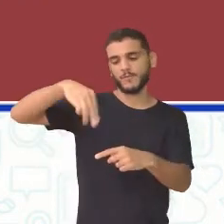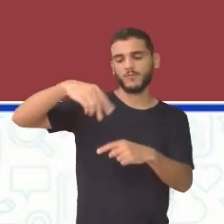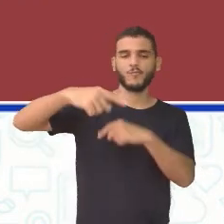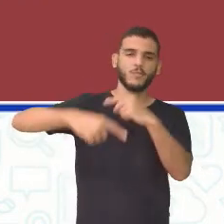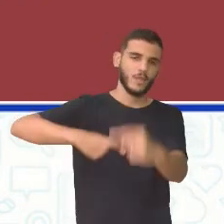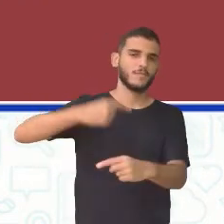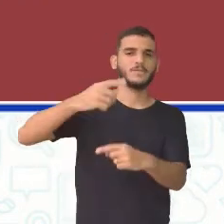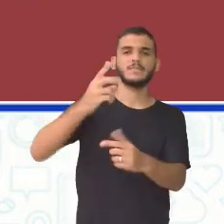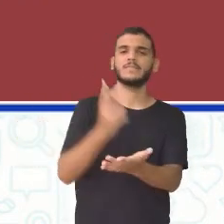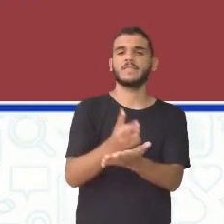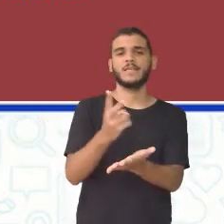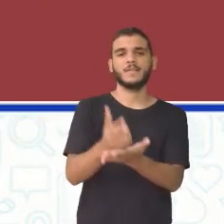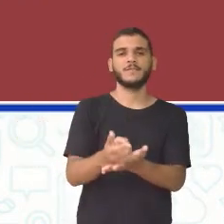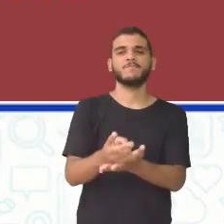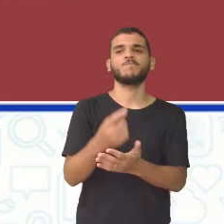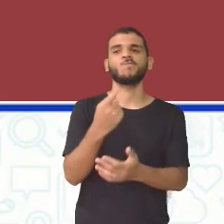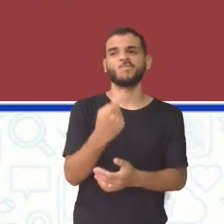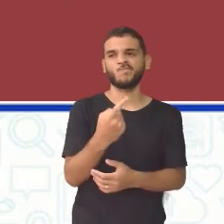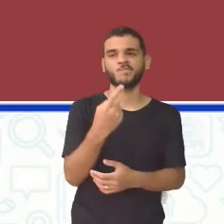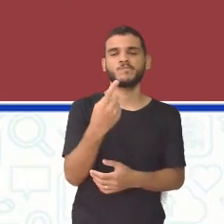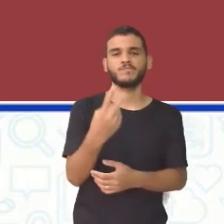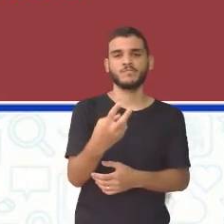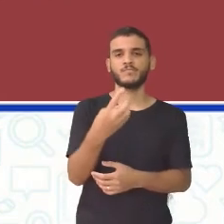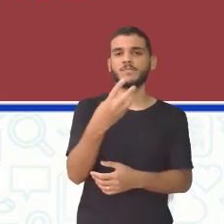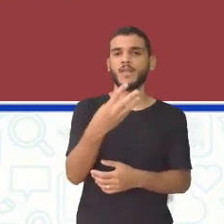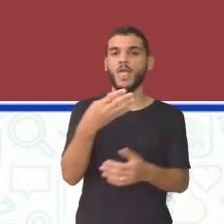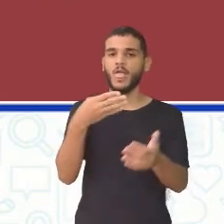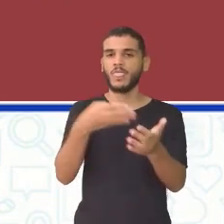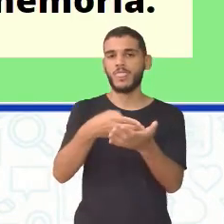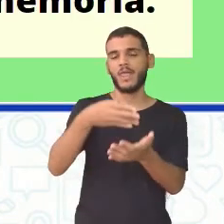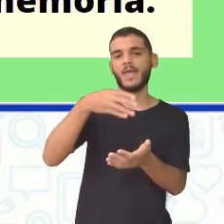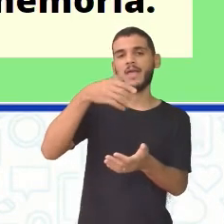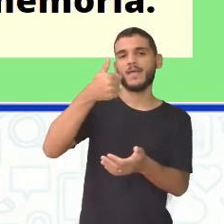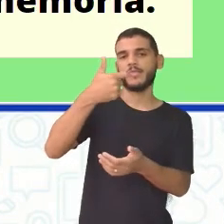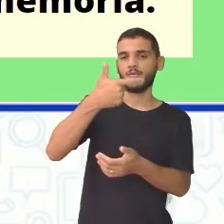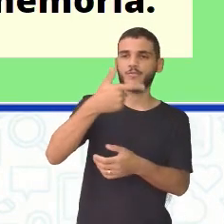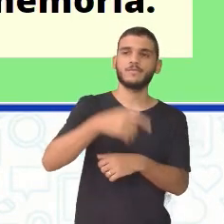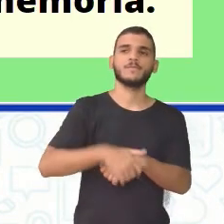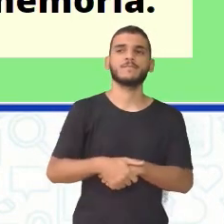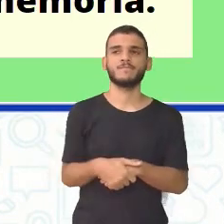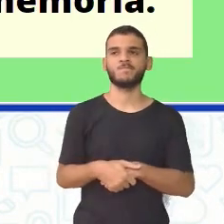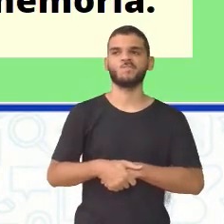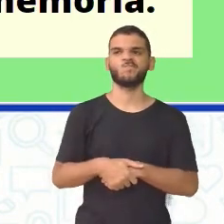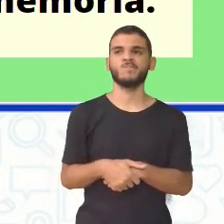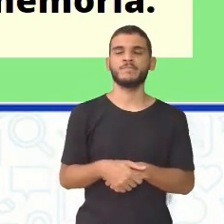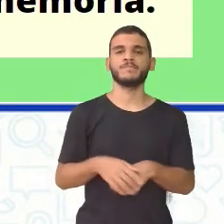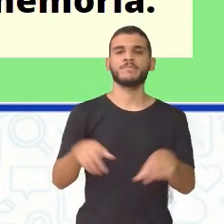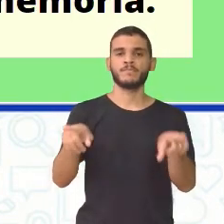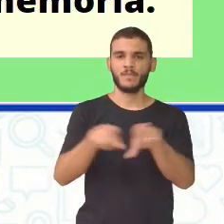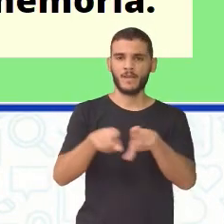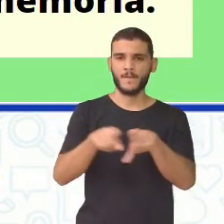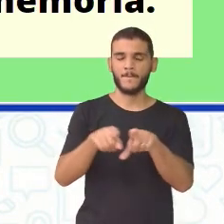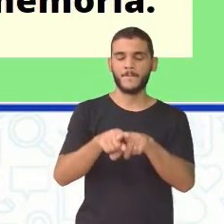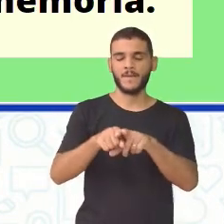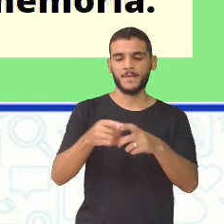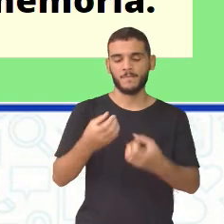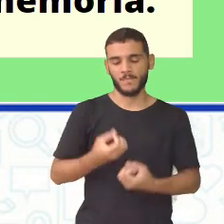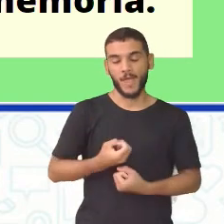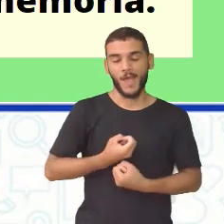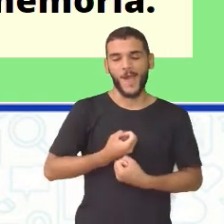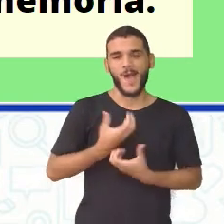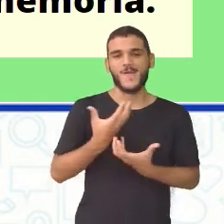horas. 1, 2, 3, até 12. Também a poesia